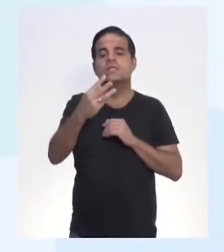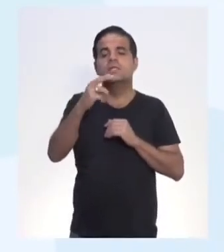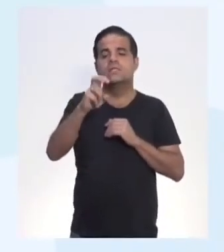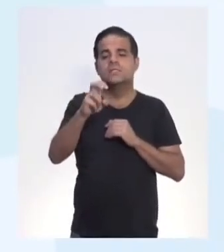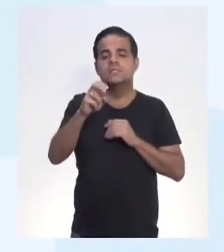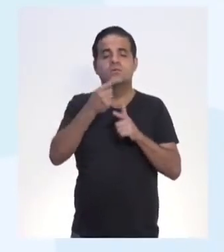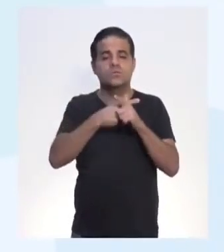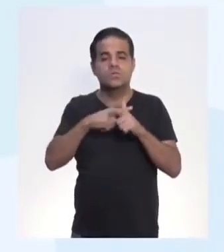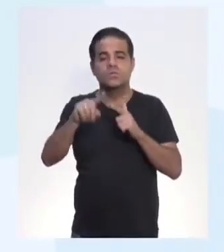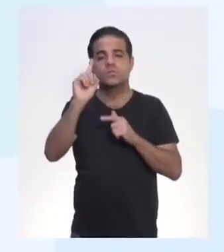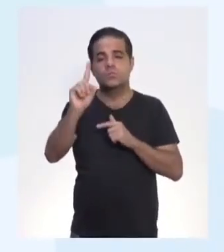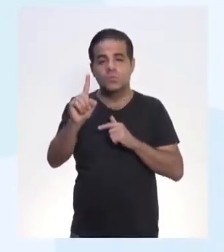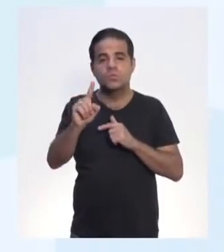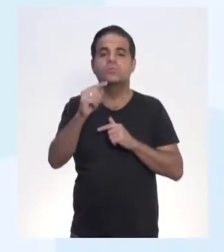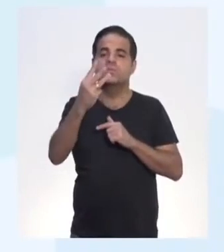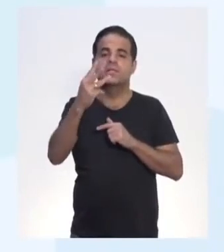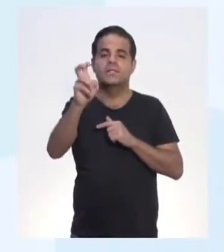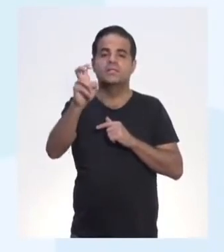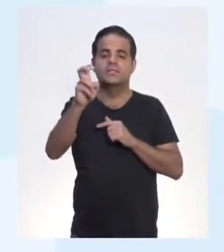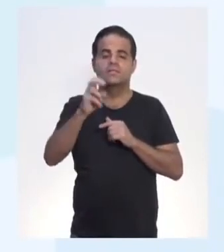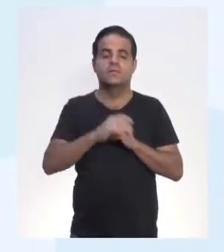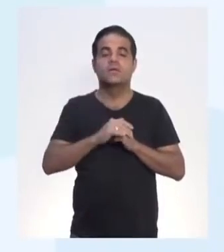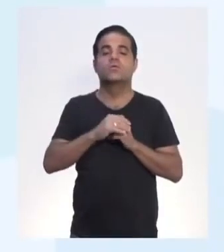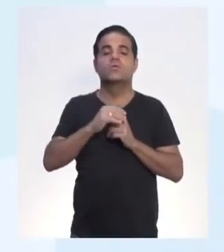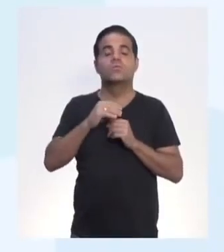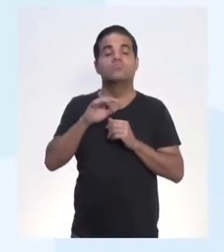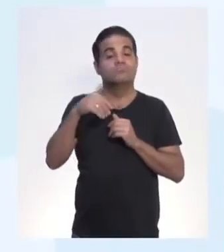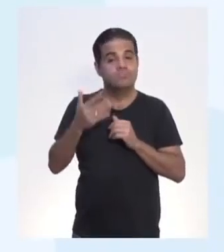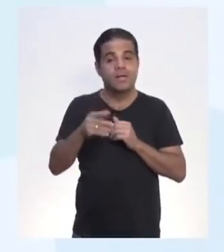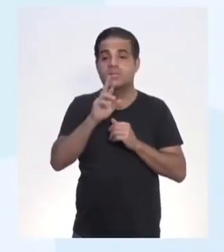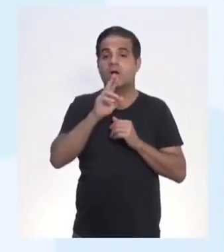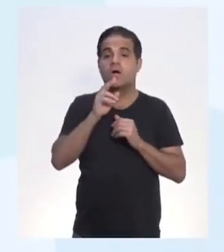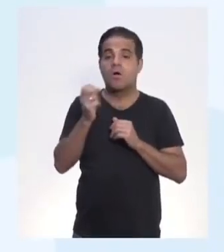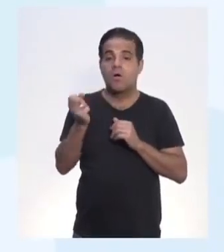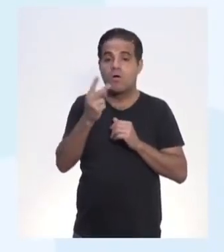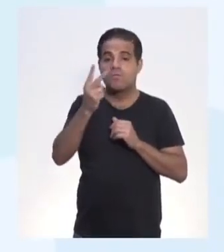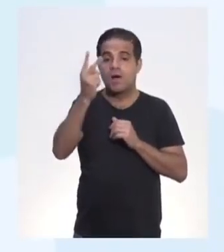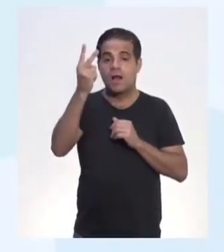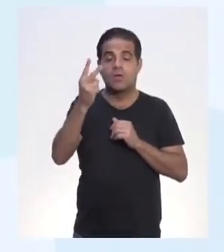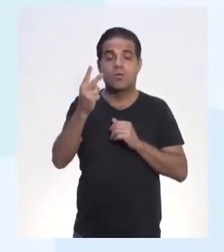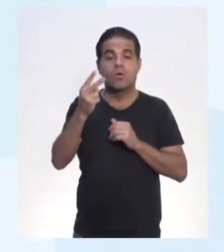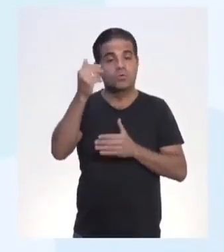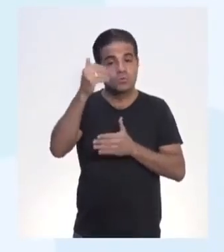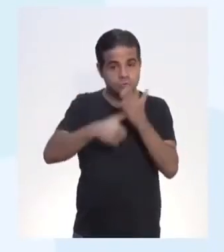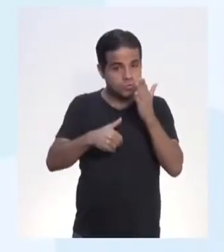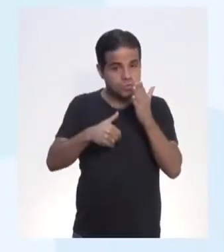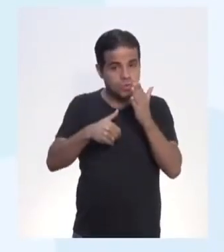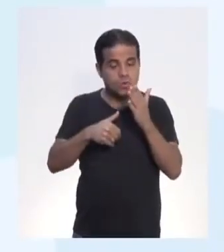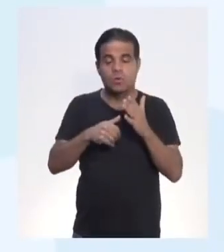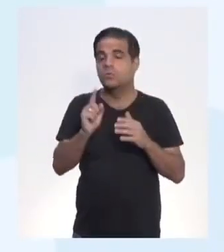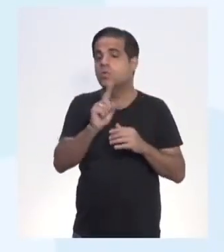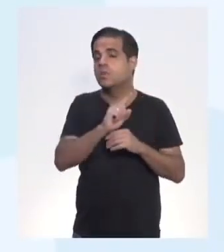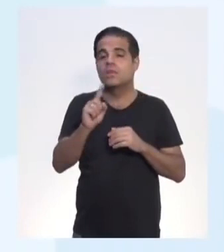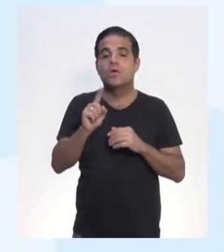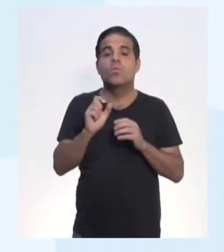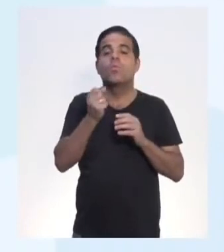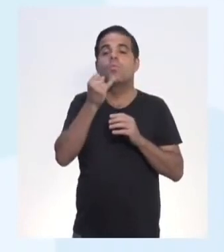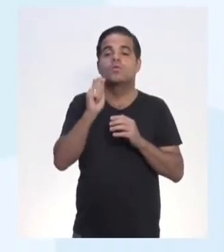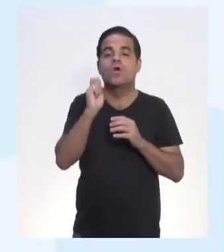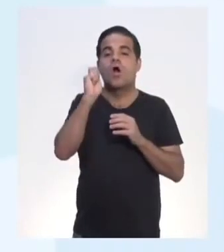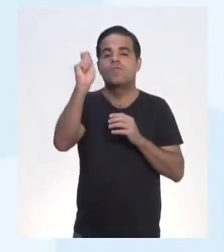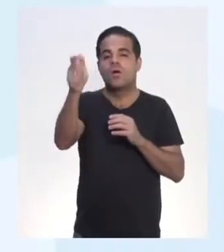35 / um 35 Mas isso é o valor do desconto e não quanto eu vou